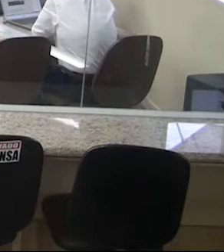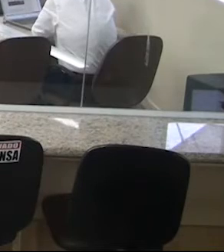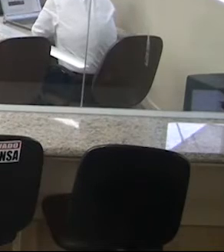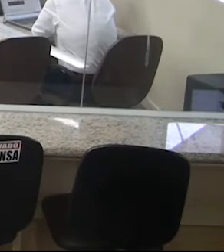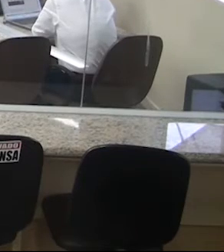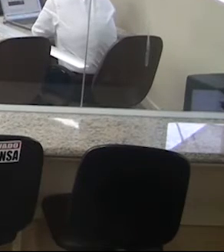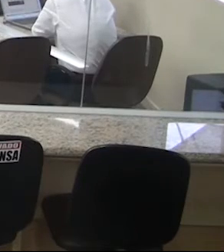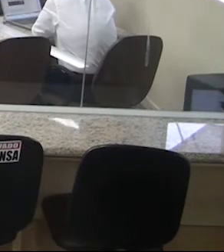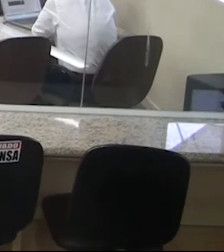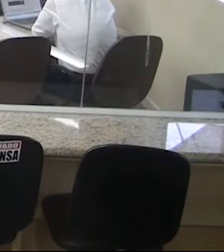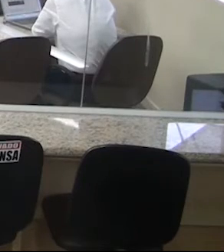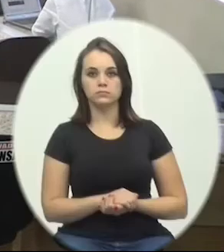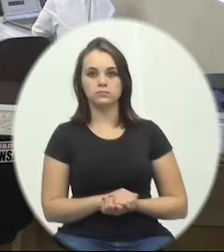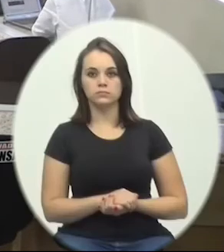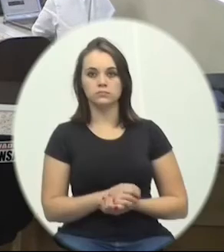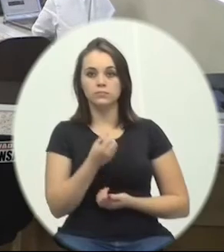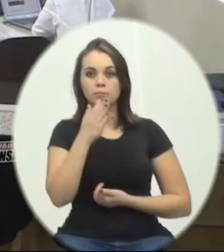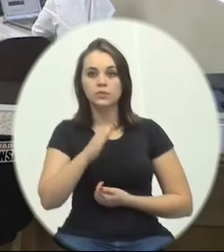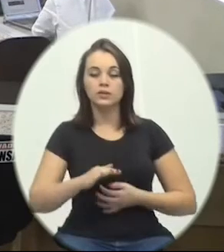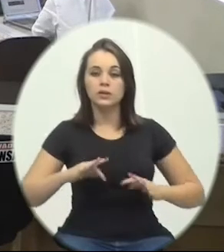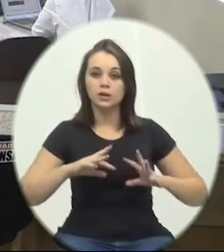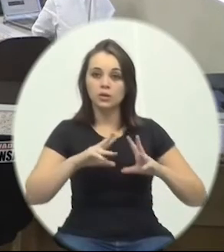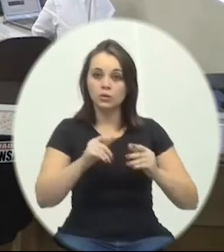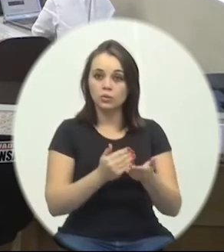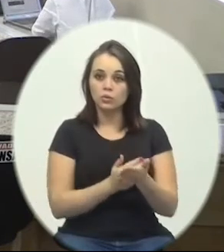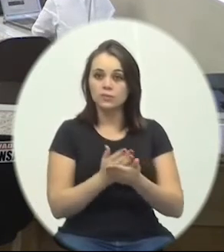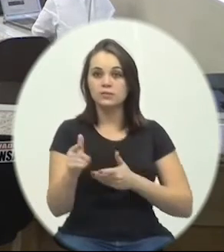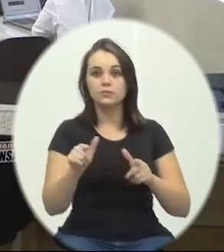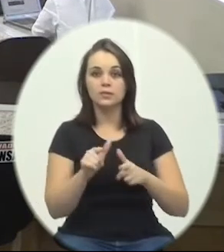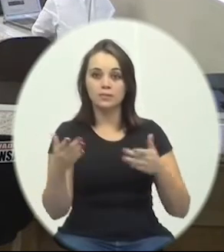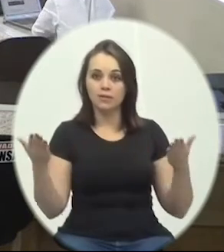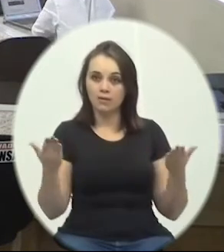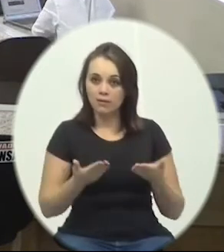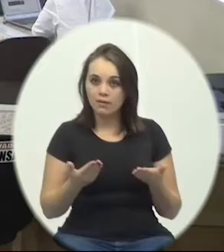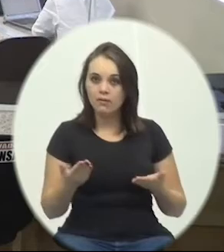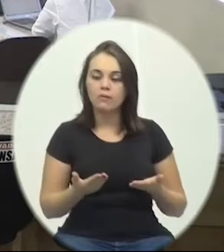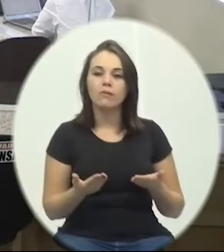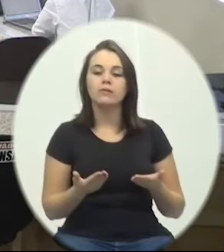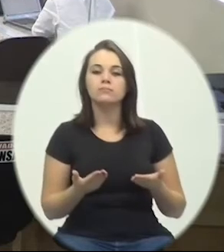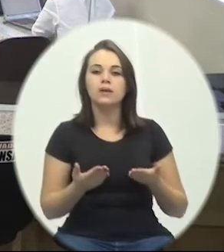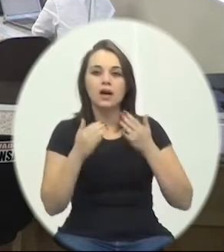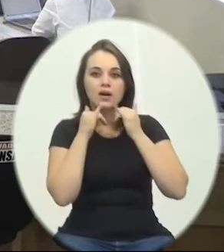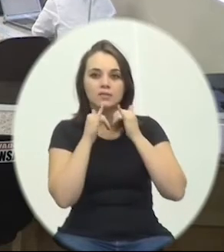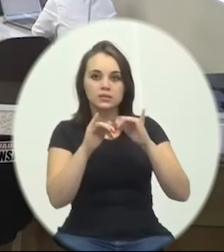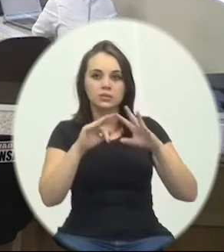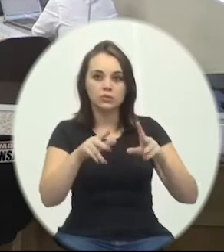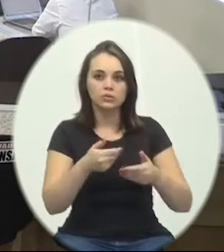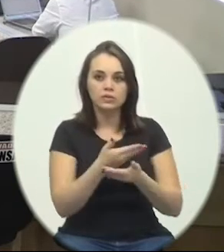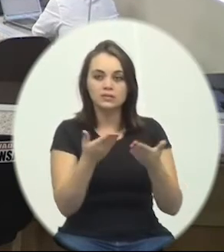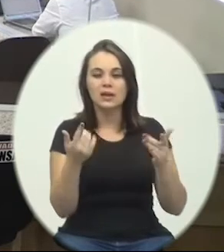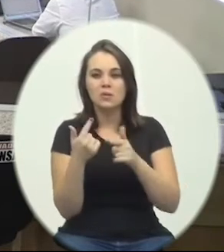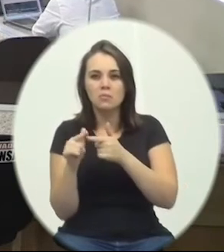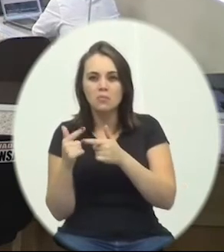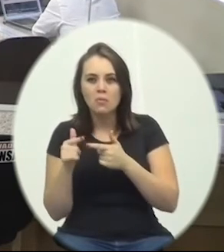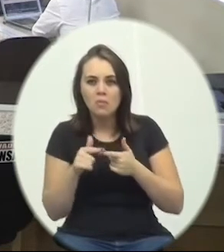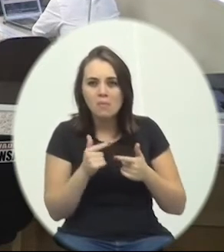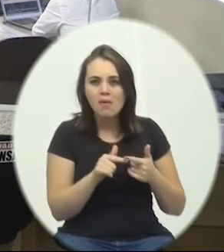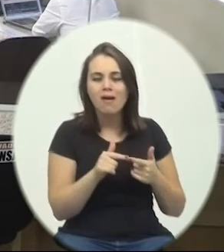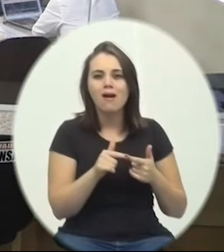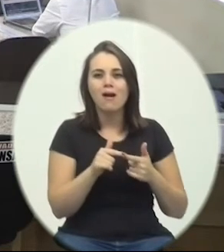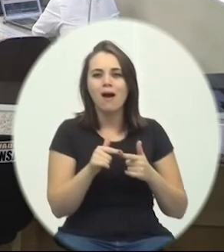Boa tarde novamente a todos. Reabertos trabalhos, informando a todos que o problema técnico foi sanado e que